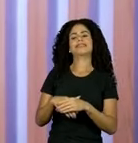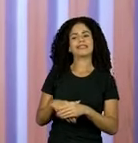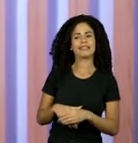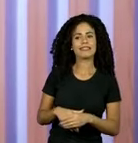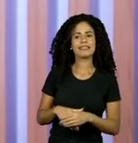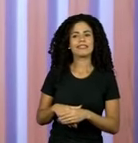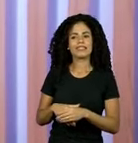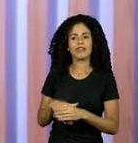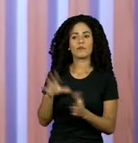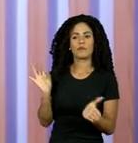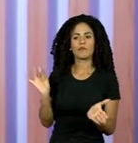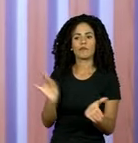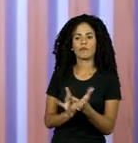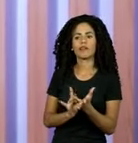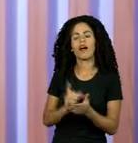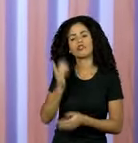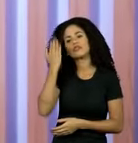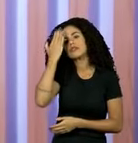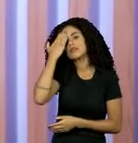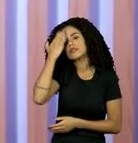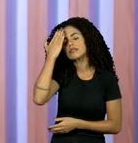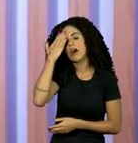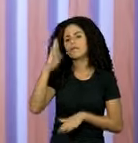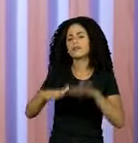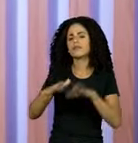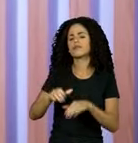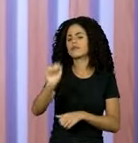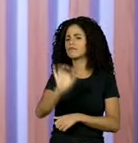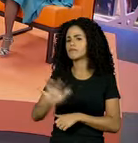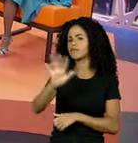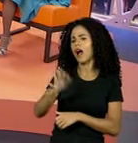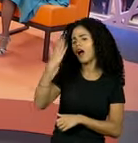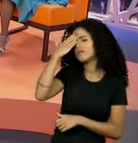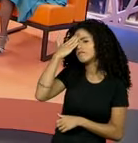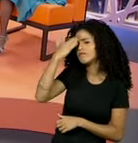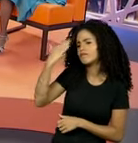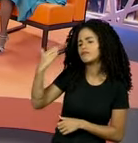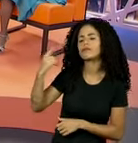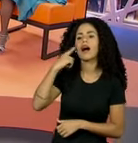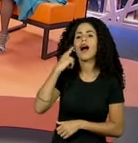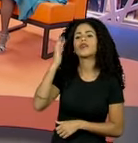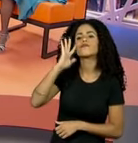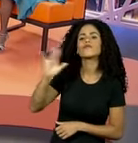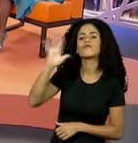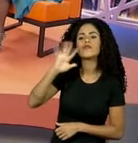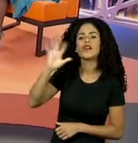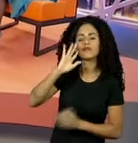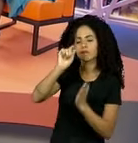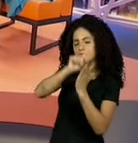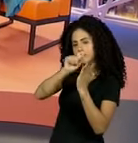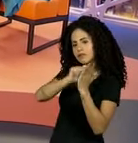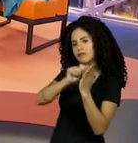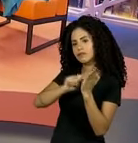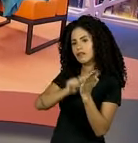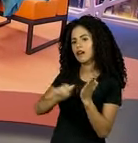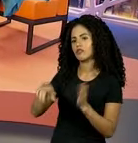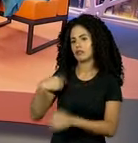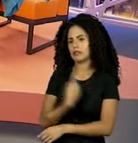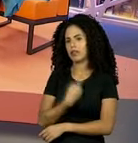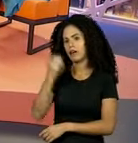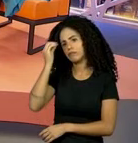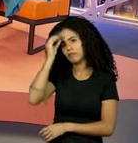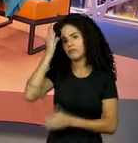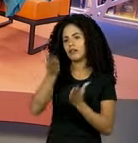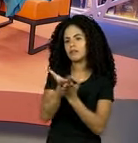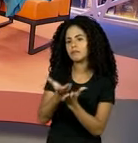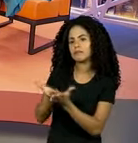que acompanha o ocidente né a hooks tem um texto B hooks uma filósofa afro estadunidense intelectuais negras que ela